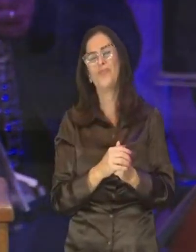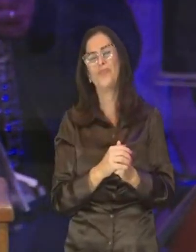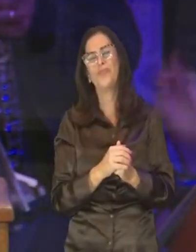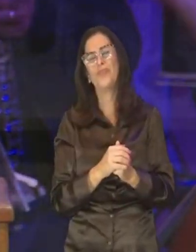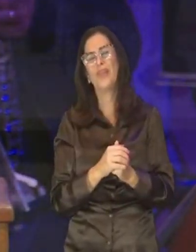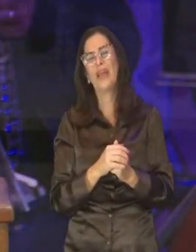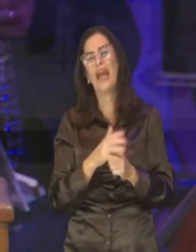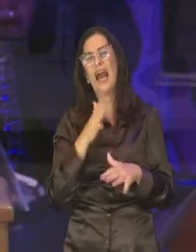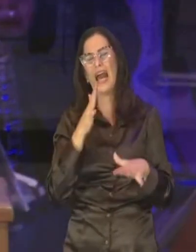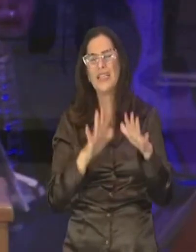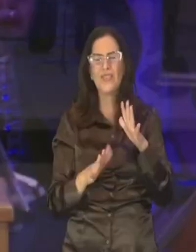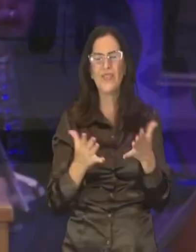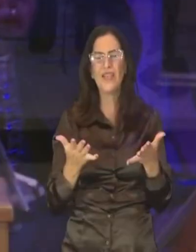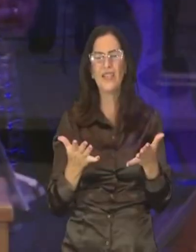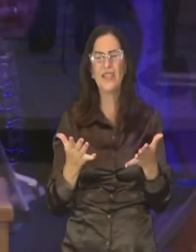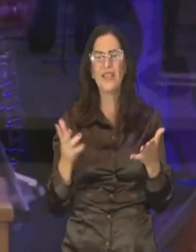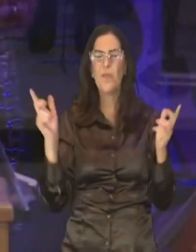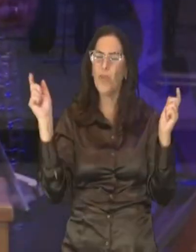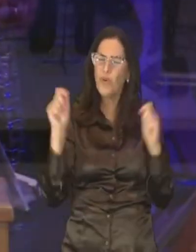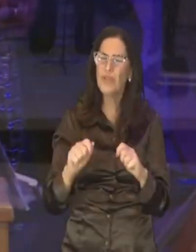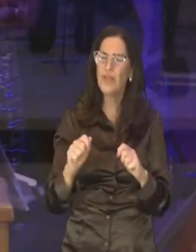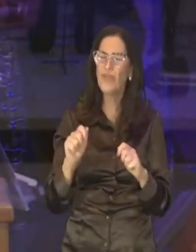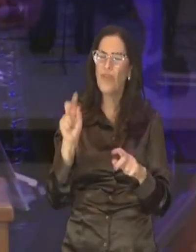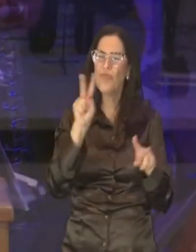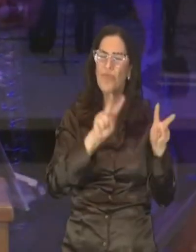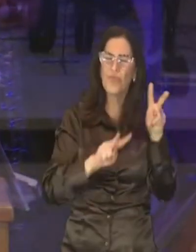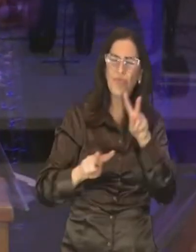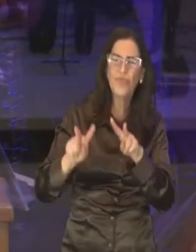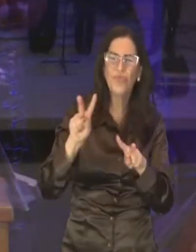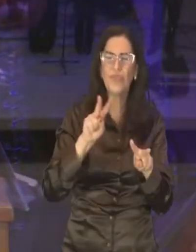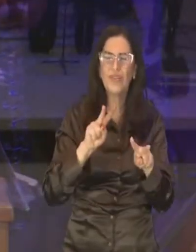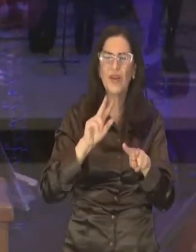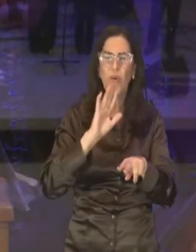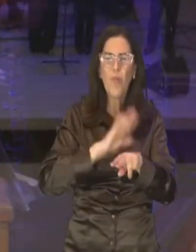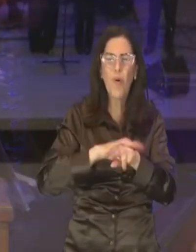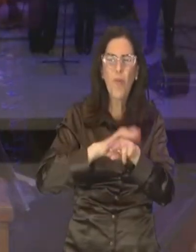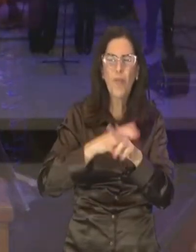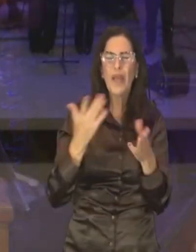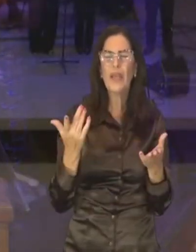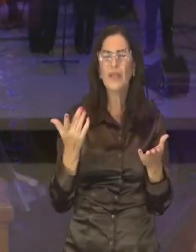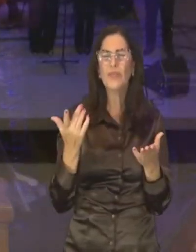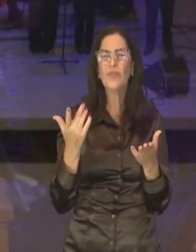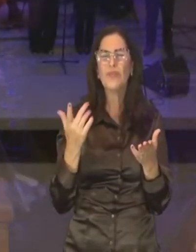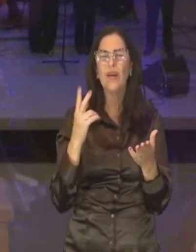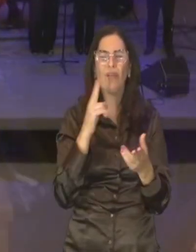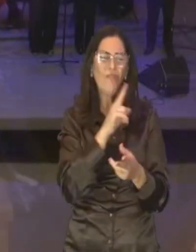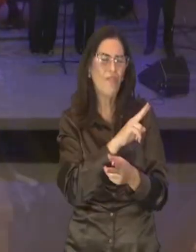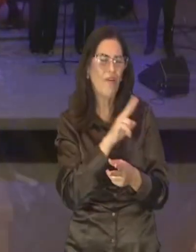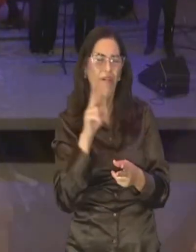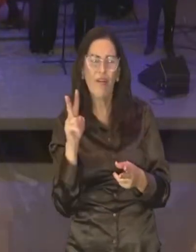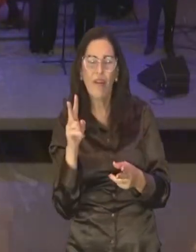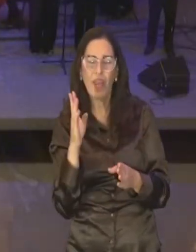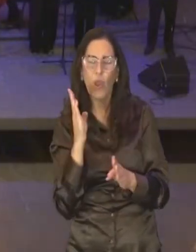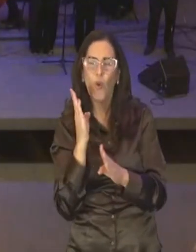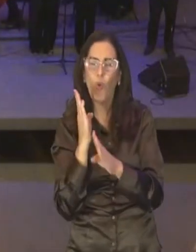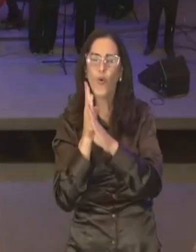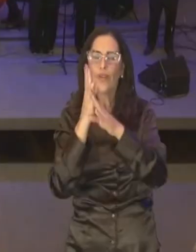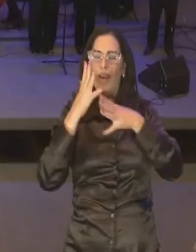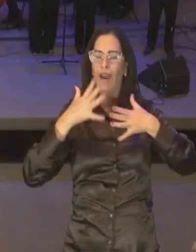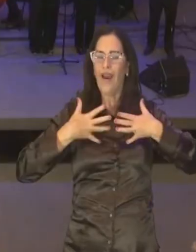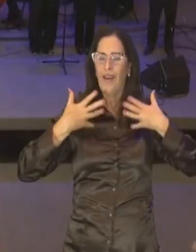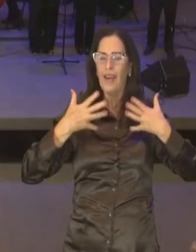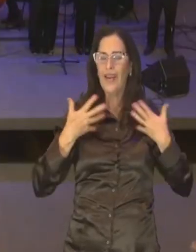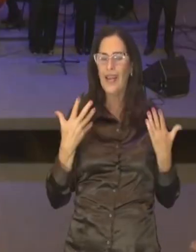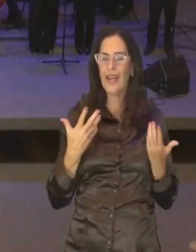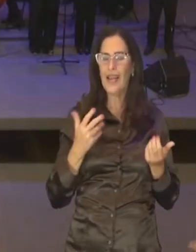Às vezes parece impossível, Deus, olhar para as situações, olhar para o lado e encontrar essa alegria.